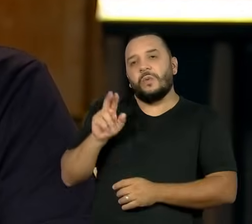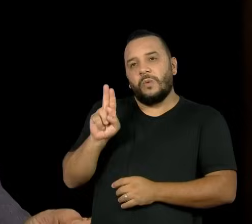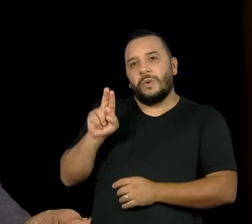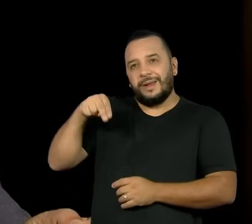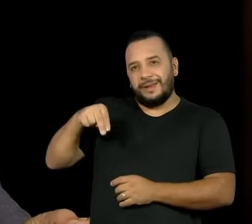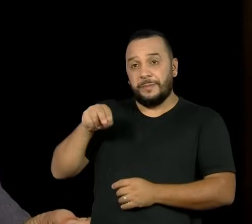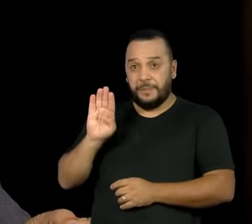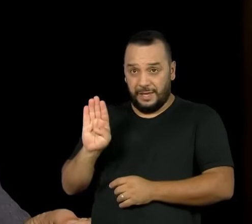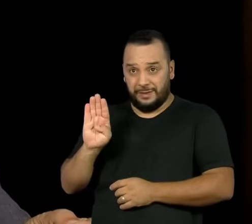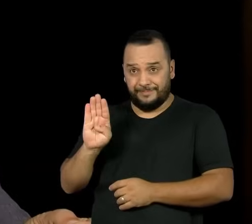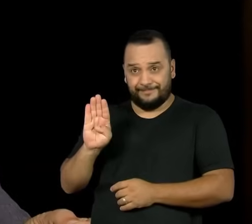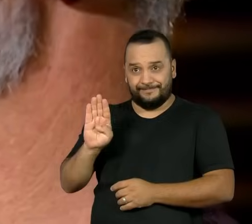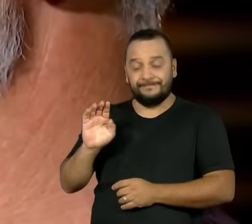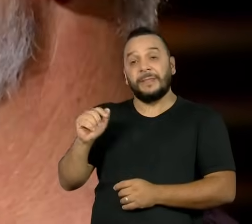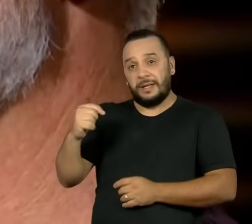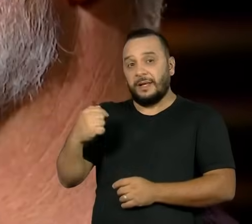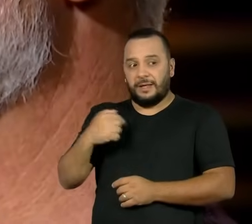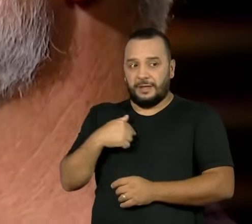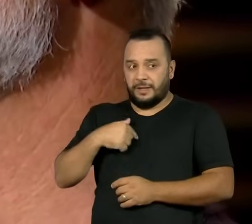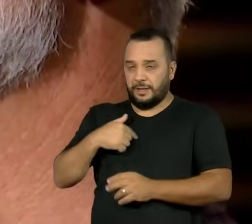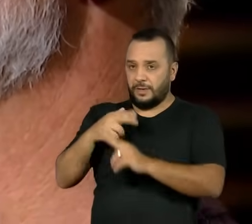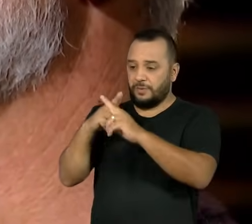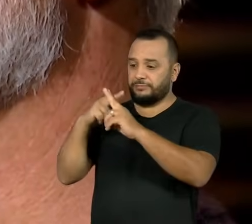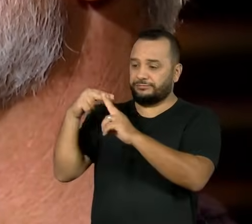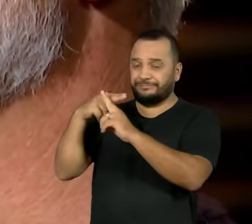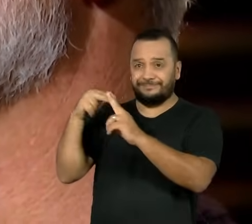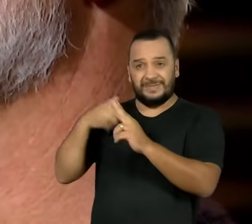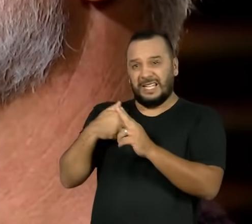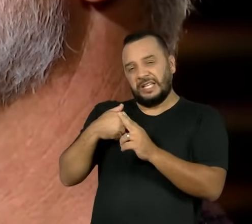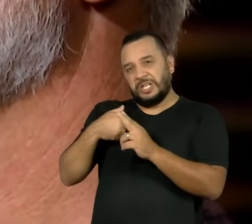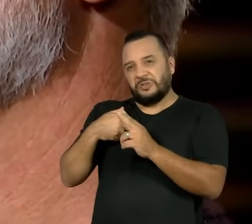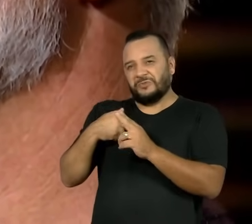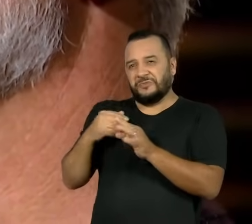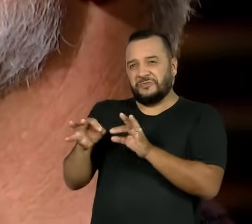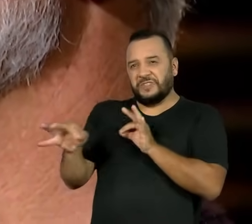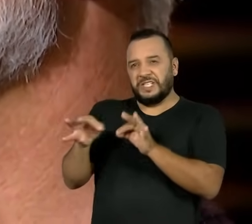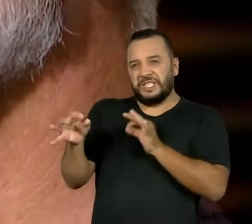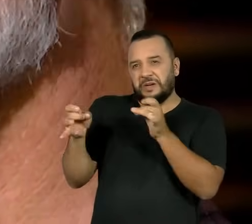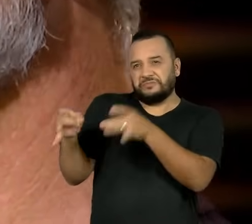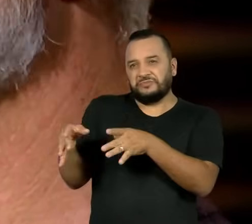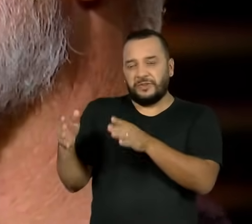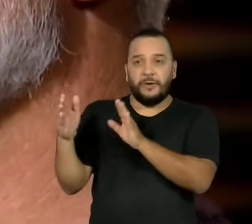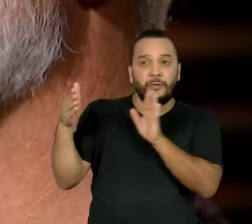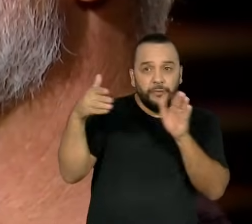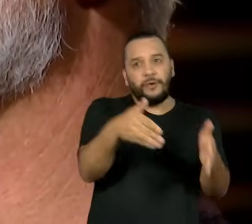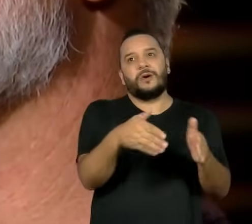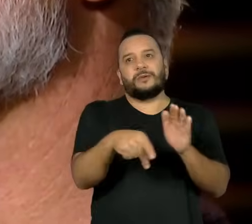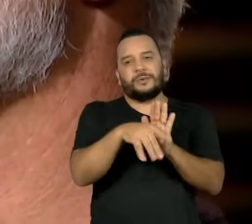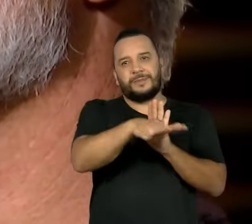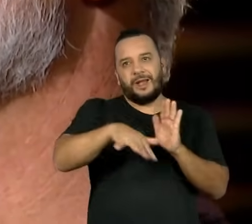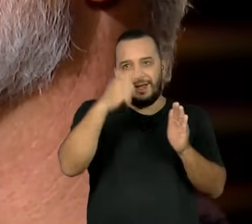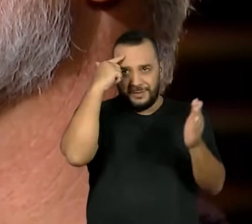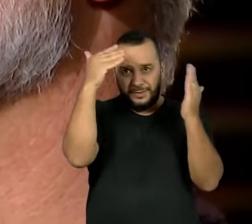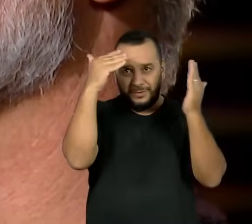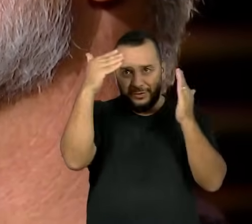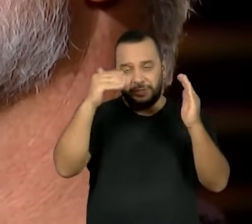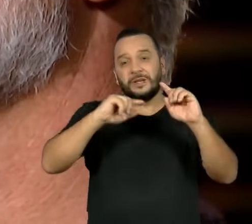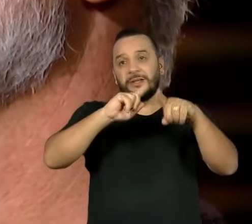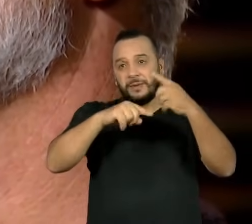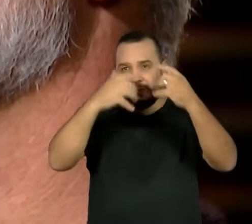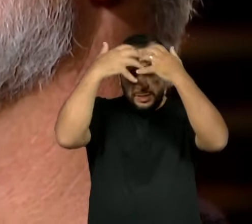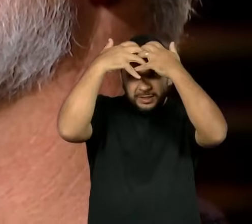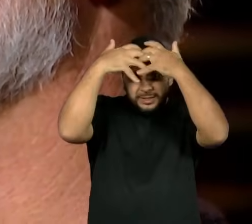psicologia. E aí fiz várias disciplinas da psicologia na época, e o caminho que eu encontrei para chegar nas